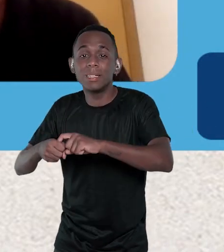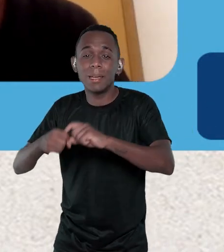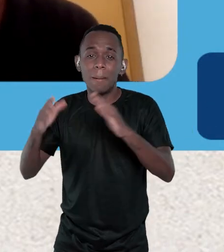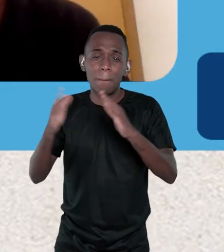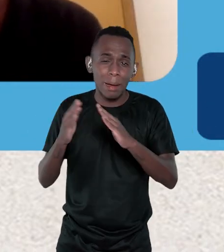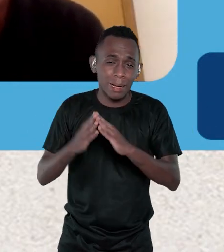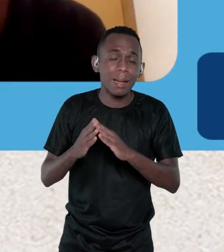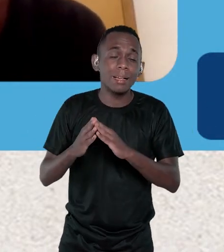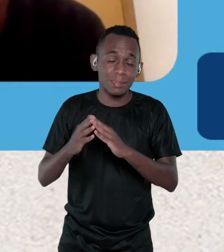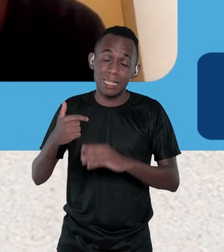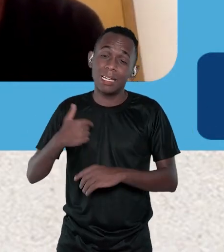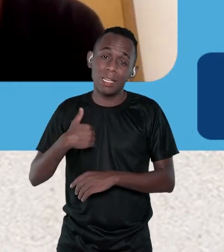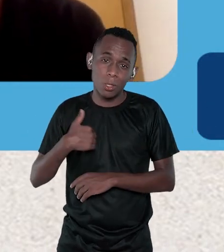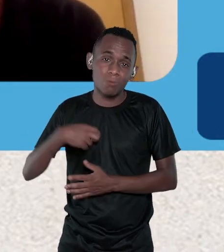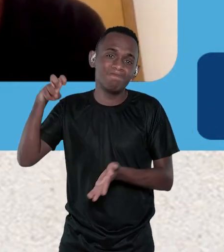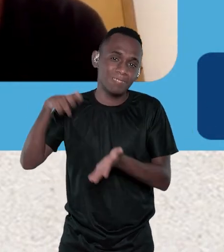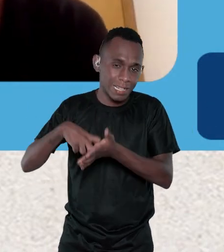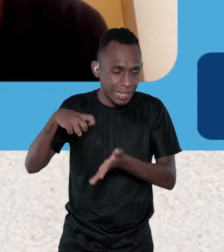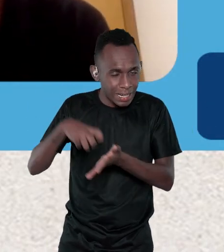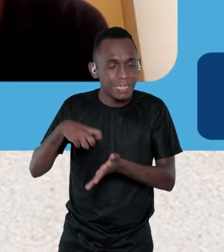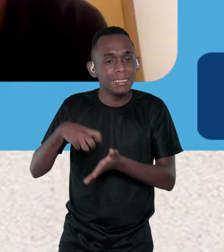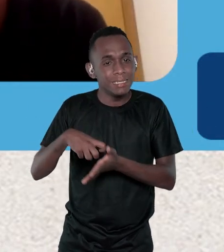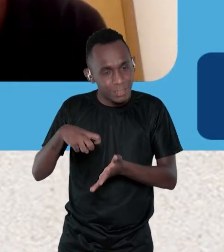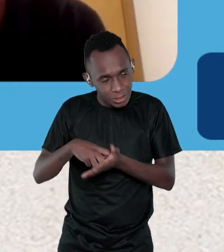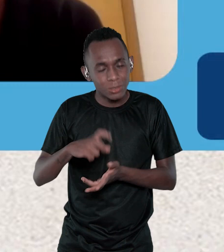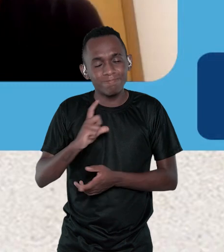casa. Eu tomei um castigo,